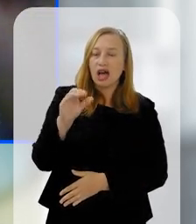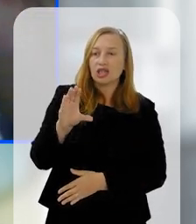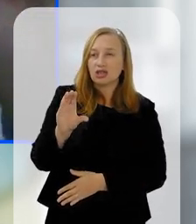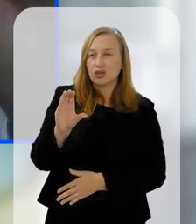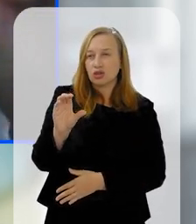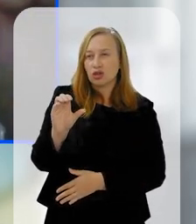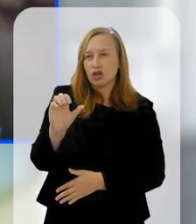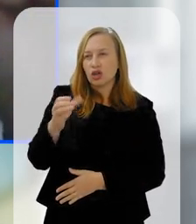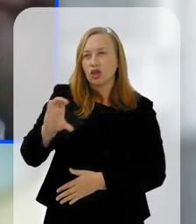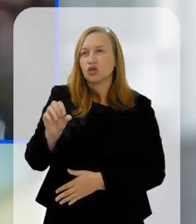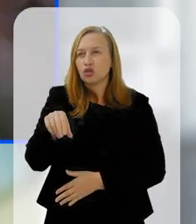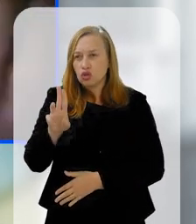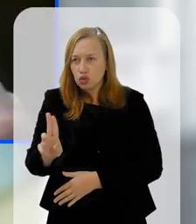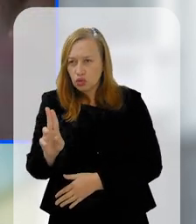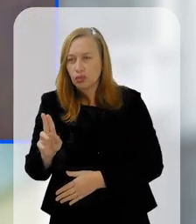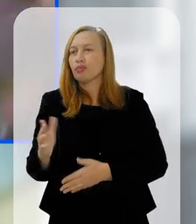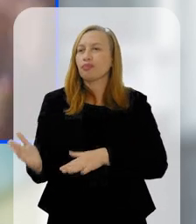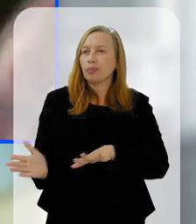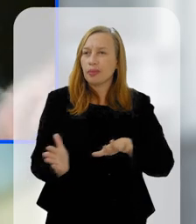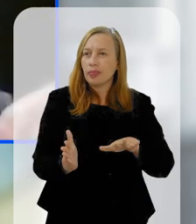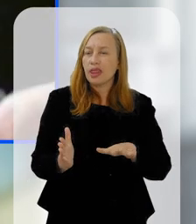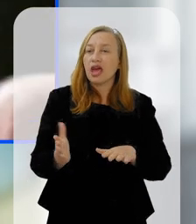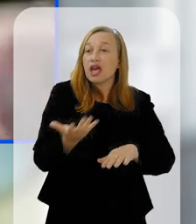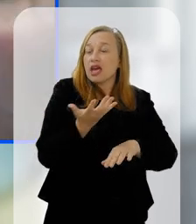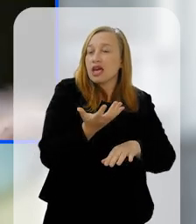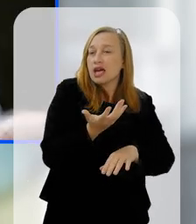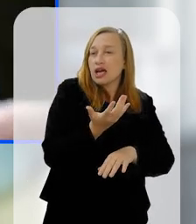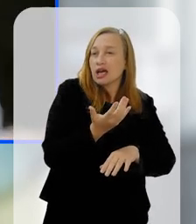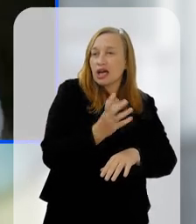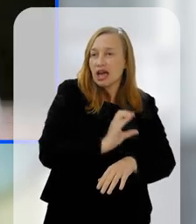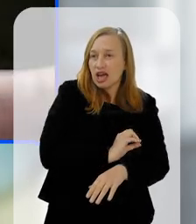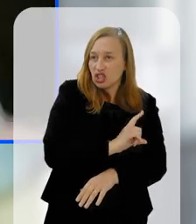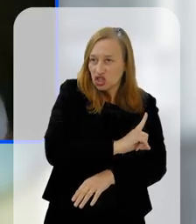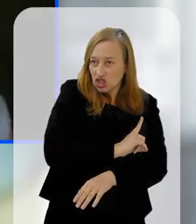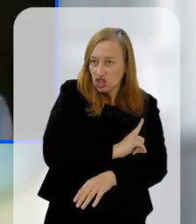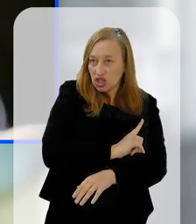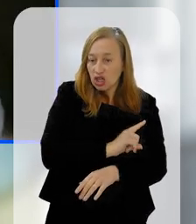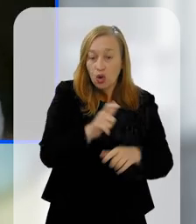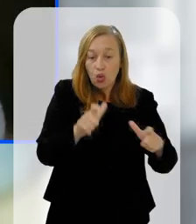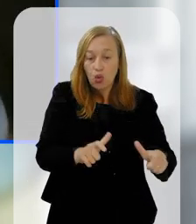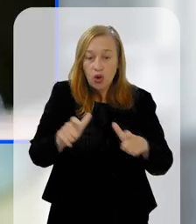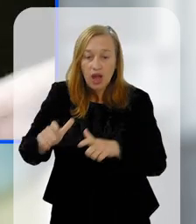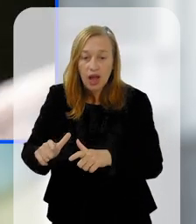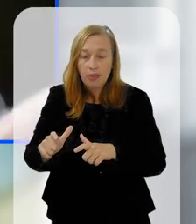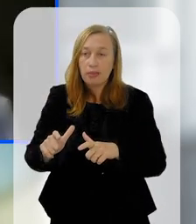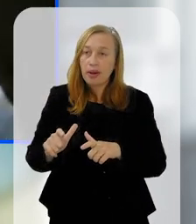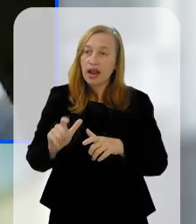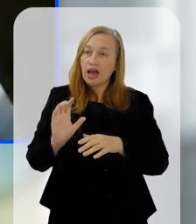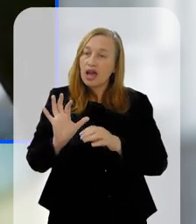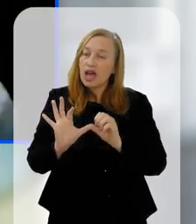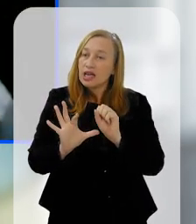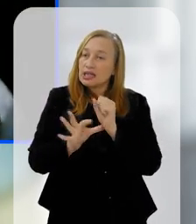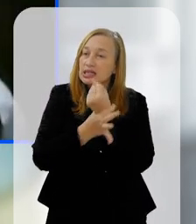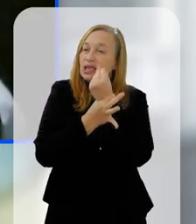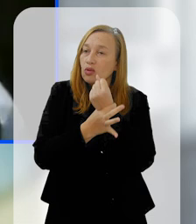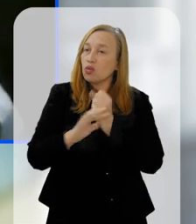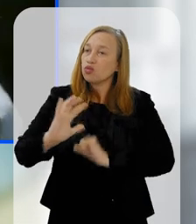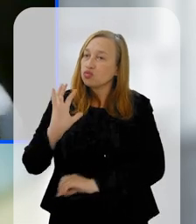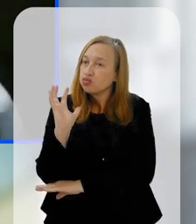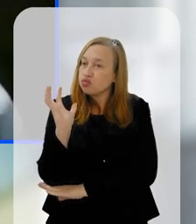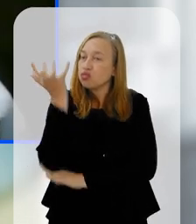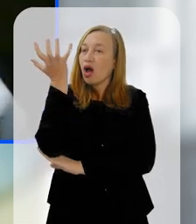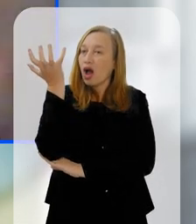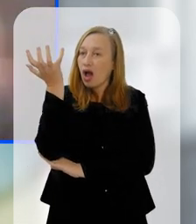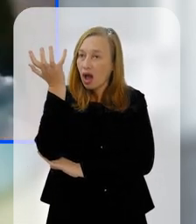parte alta de Caxias e Nova Iguaçu, exatamente em áreas para segurar as águas. Eram polders, eram áreas que